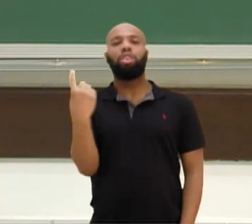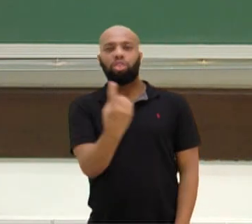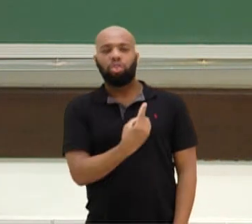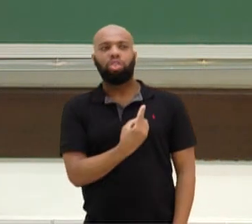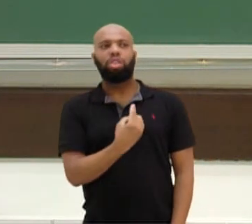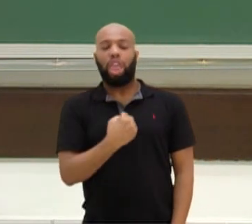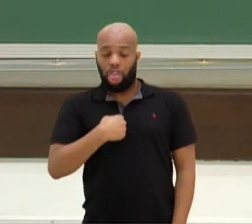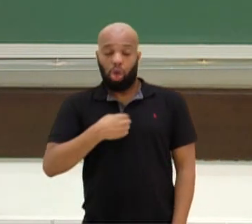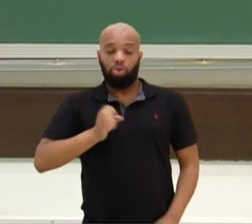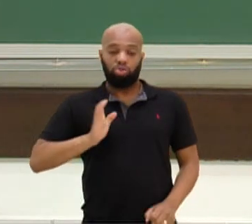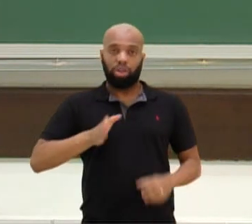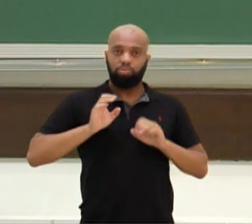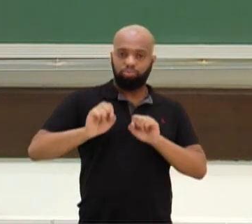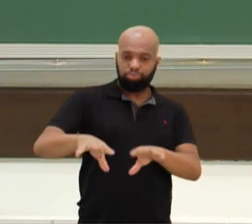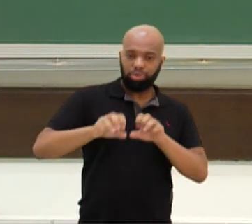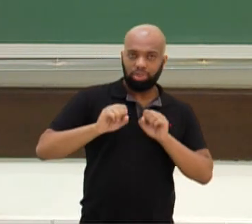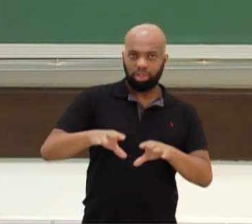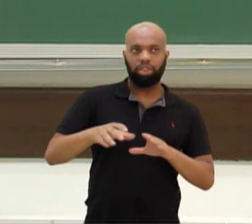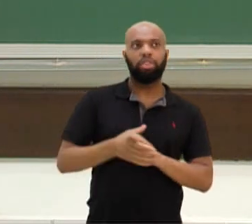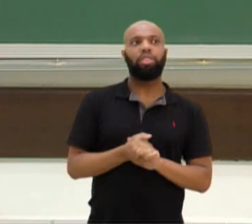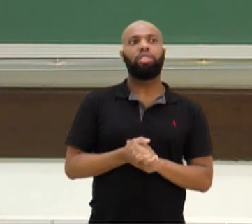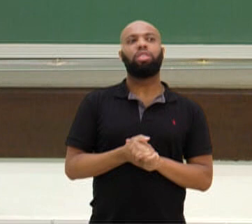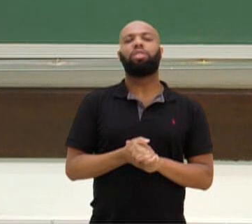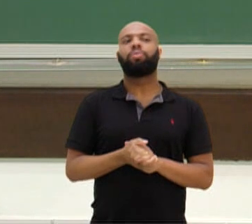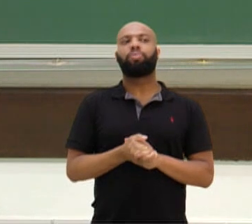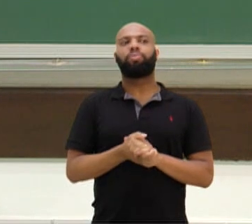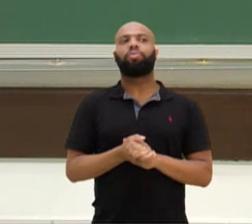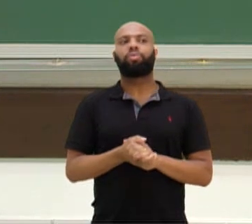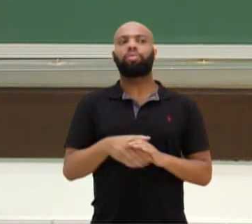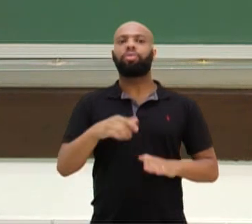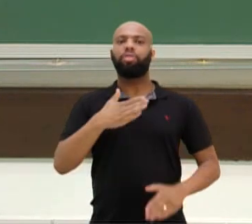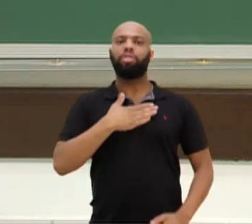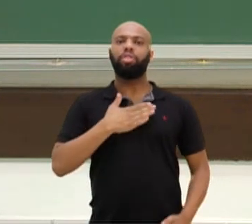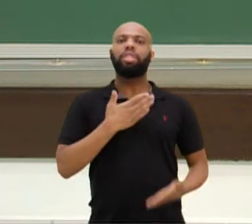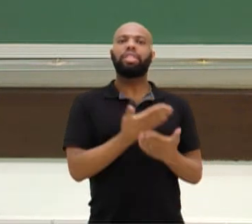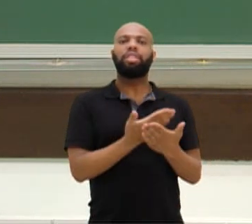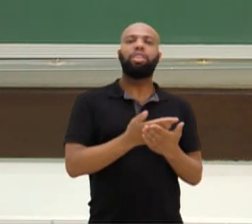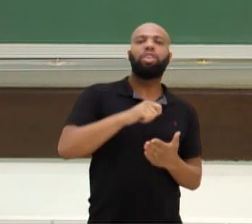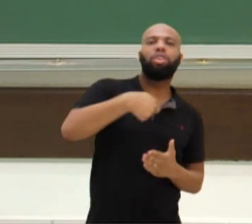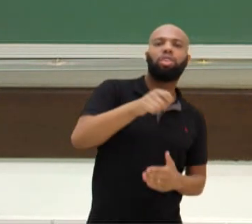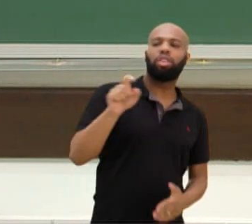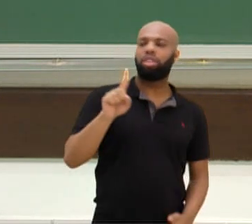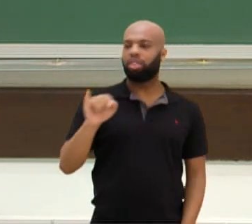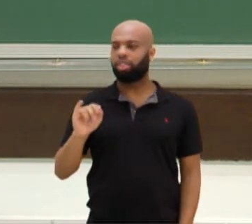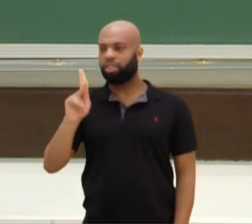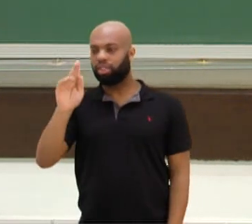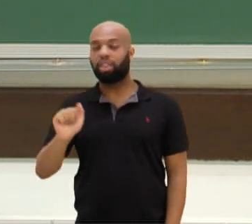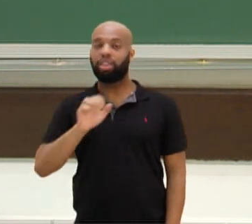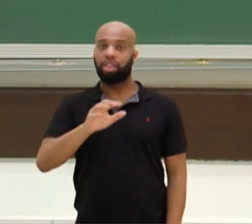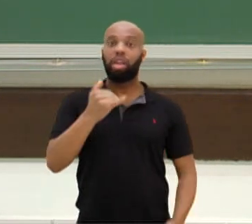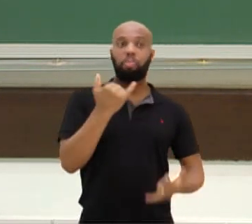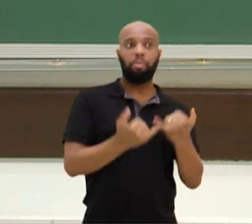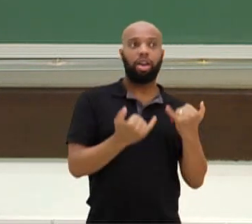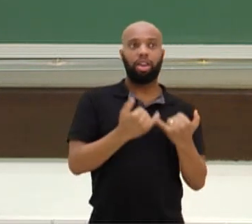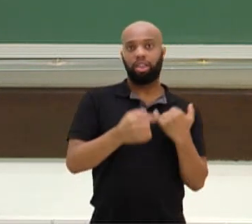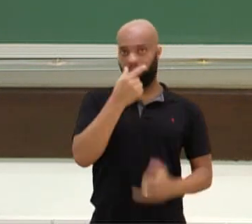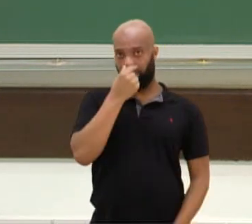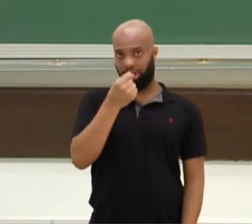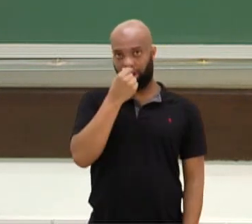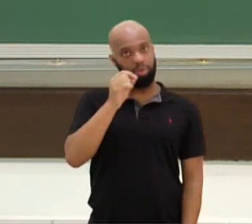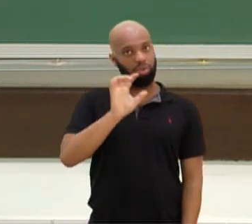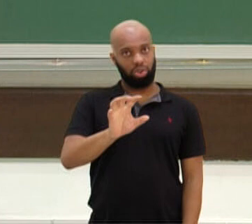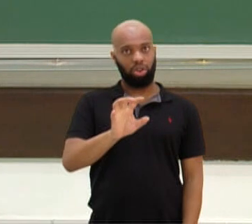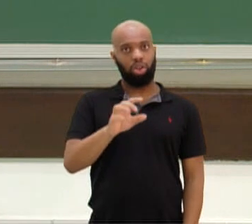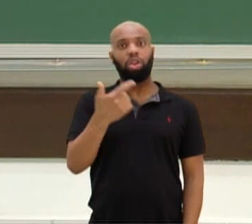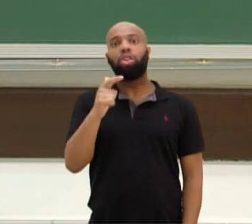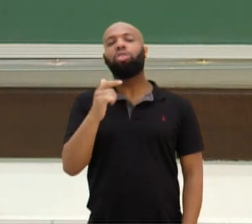quando eu estava dando aula, dava aula em cursinho, inclusive, minha aula sobre o Zika era assim, parece uma gripe. Só isso. A